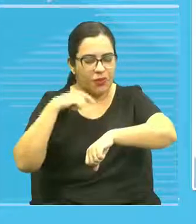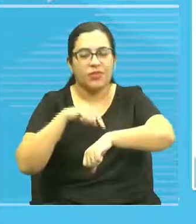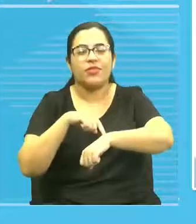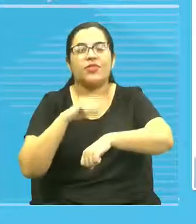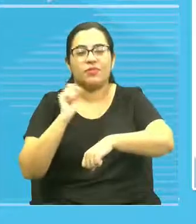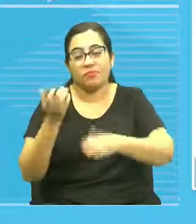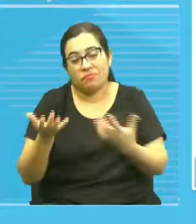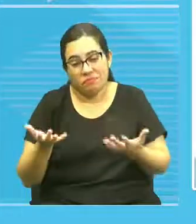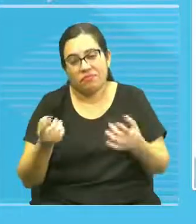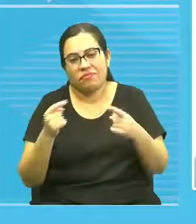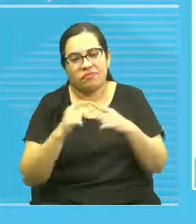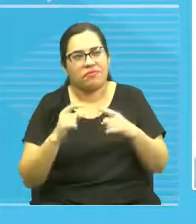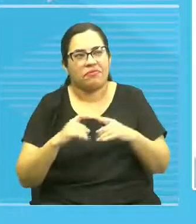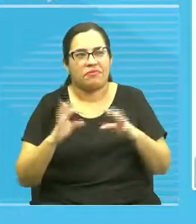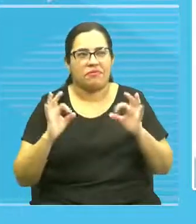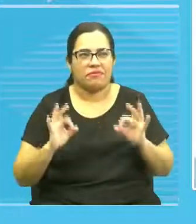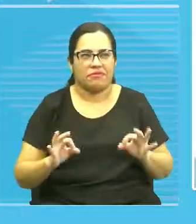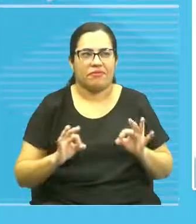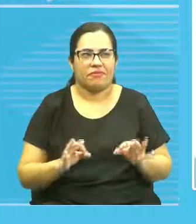Né, não?